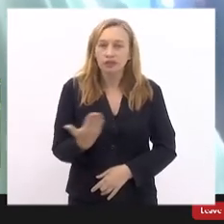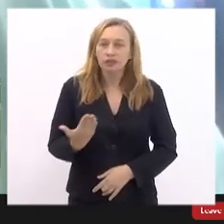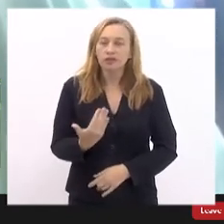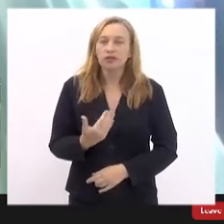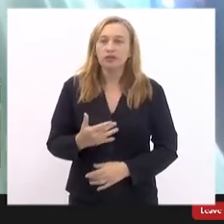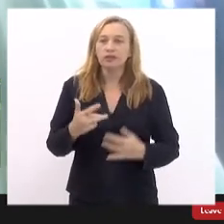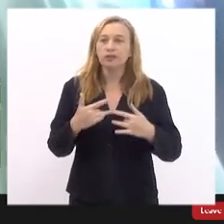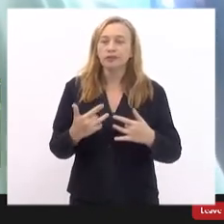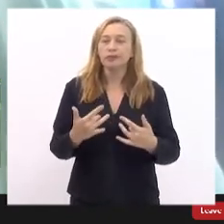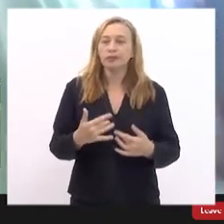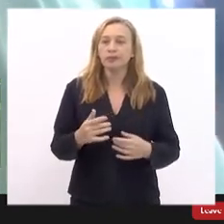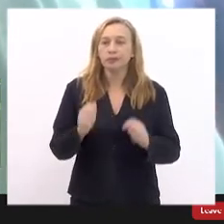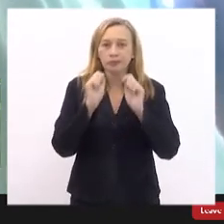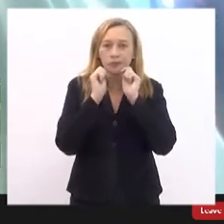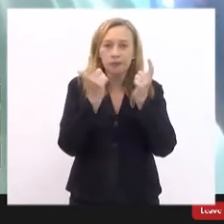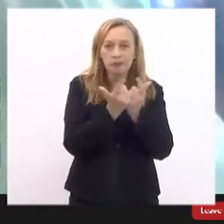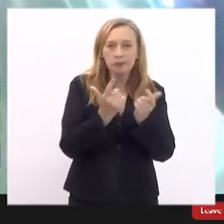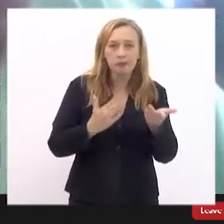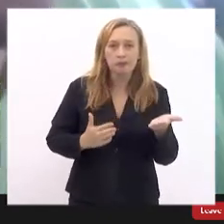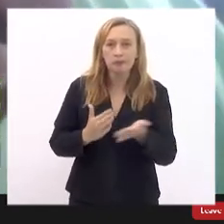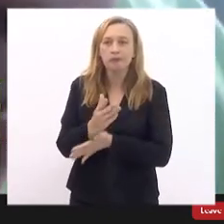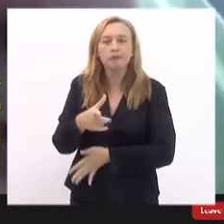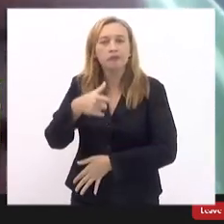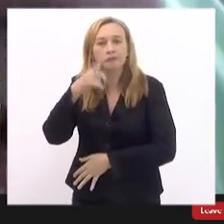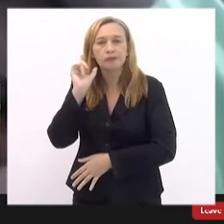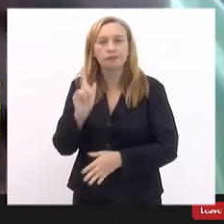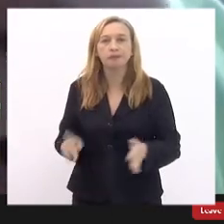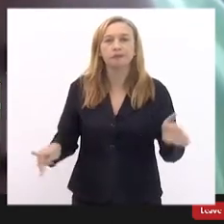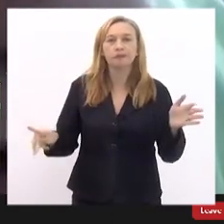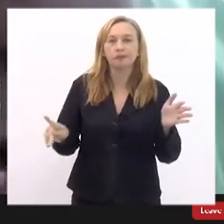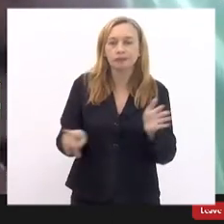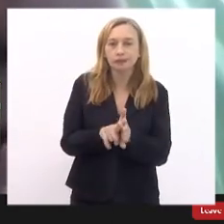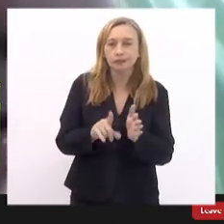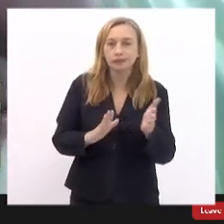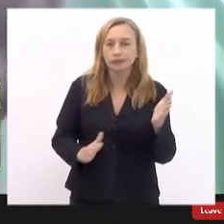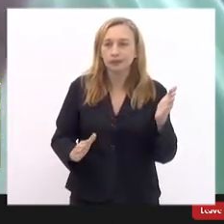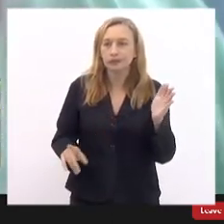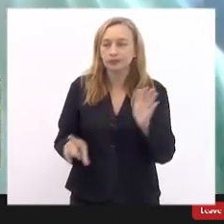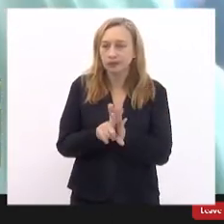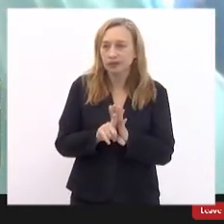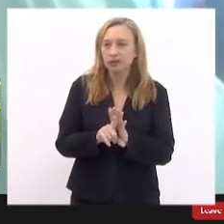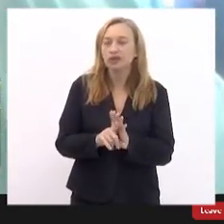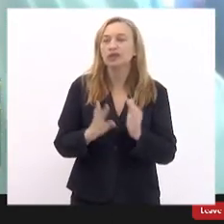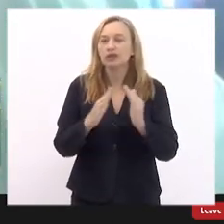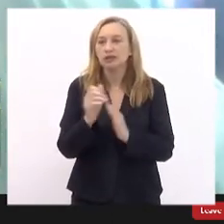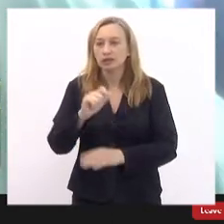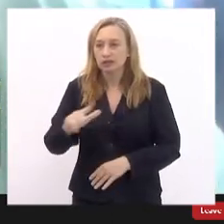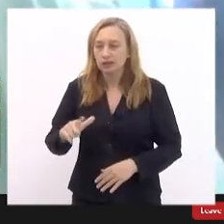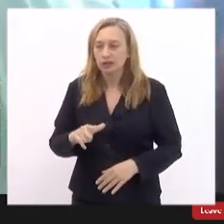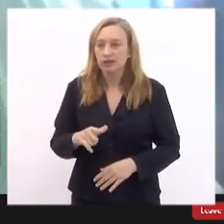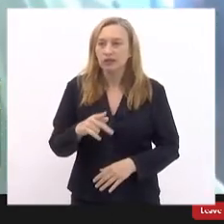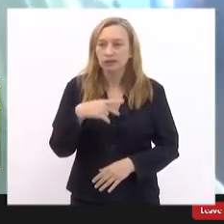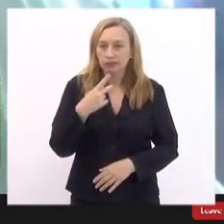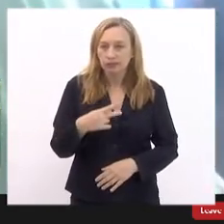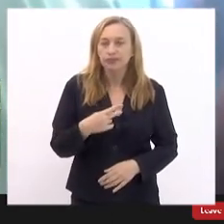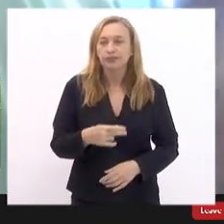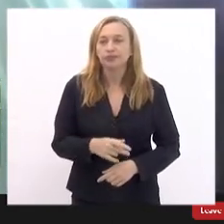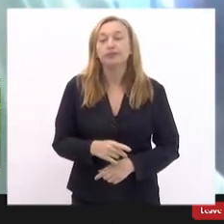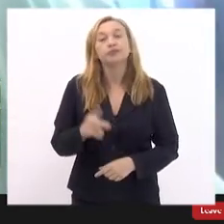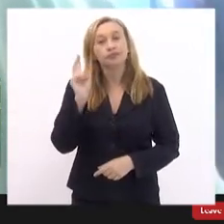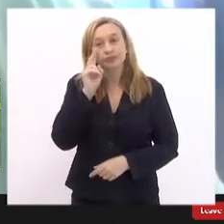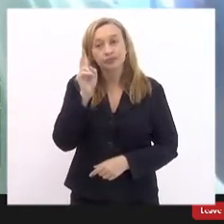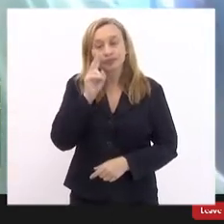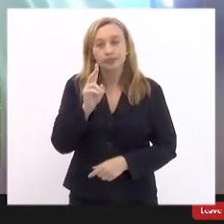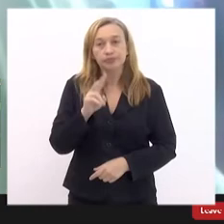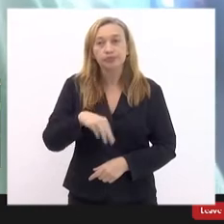solidariedade, a Assembleia aprovou ontem esta lei e que, naturalmente, a Casa Civil terá que dar um parecer. Lembrando, quem